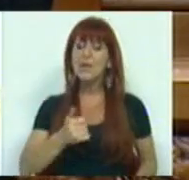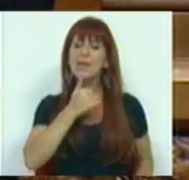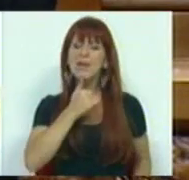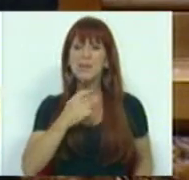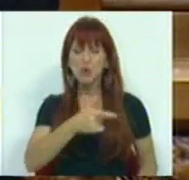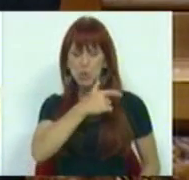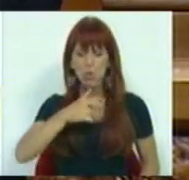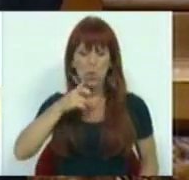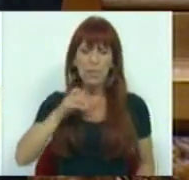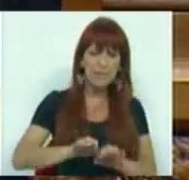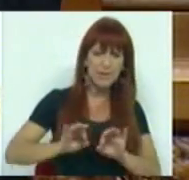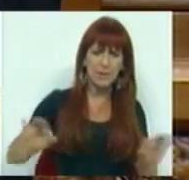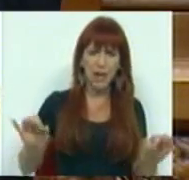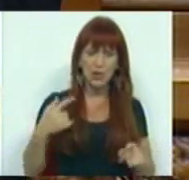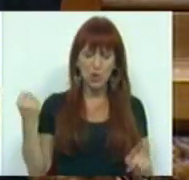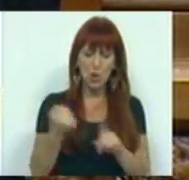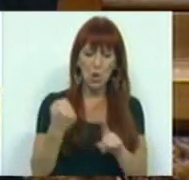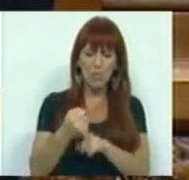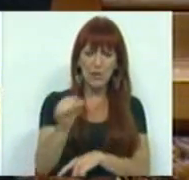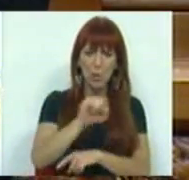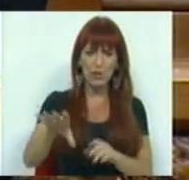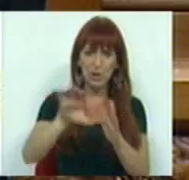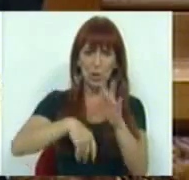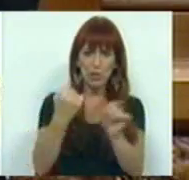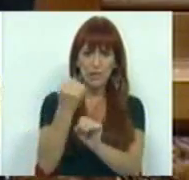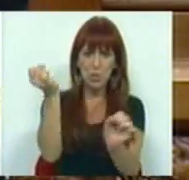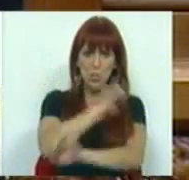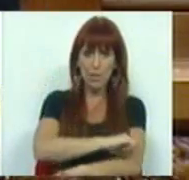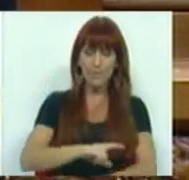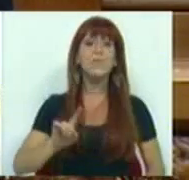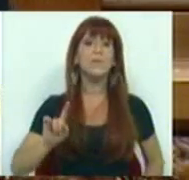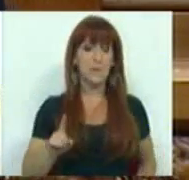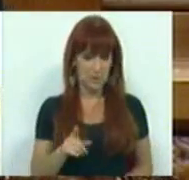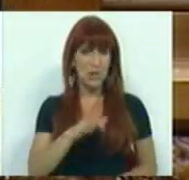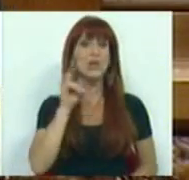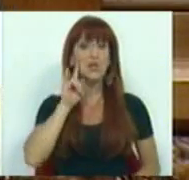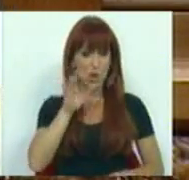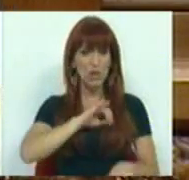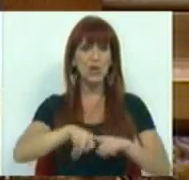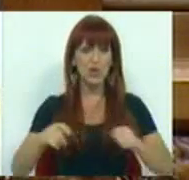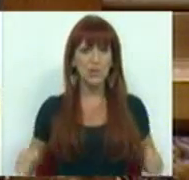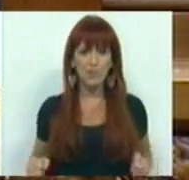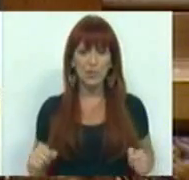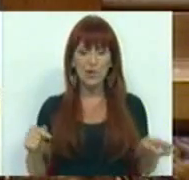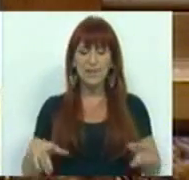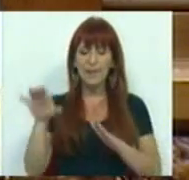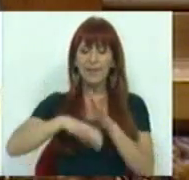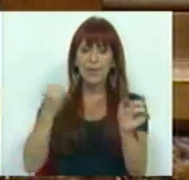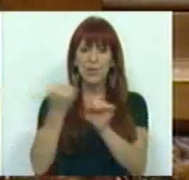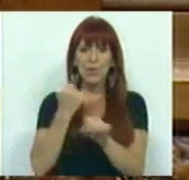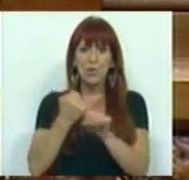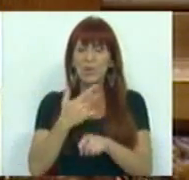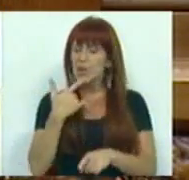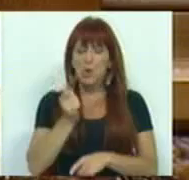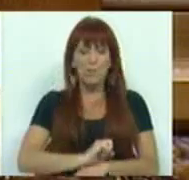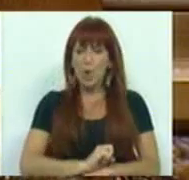um compromisso sério de combate à precariedade. Porque, senhoras e senhores deputados, a precariedade